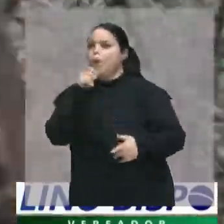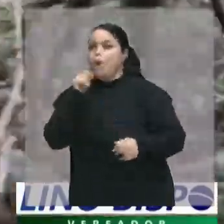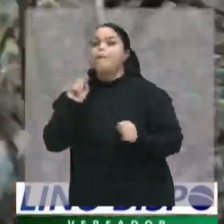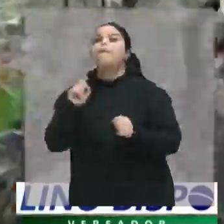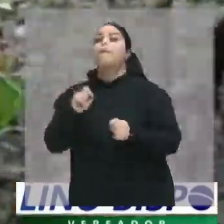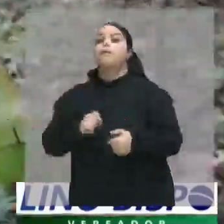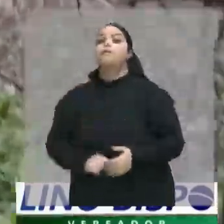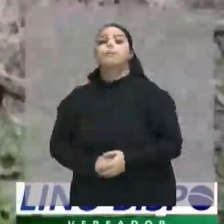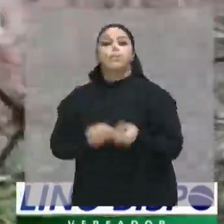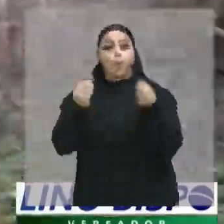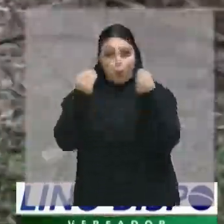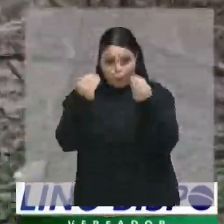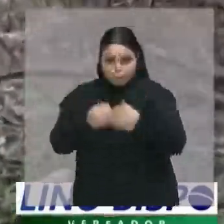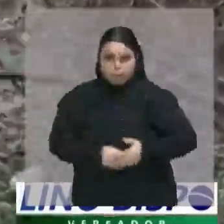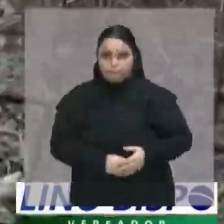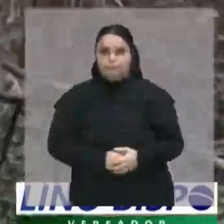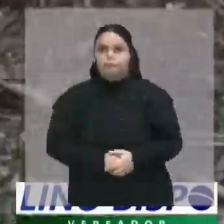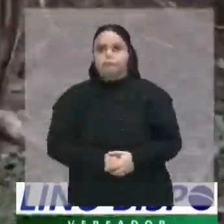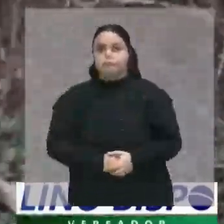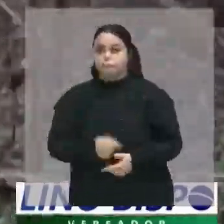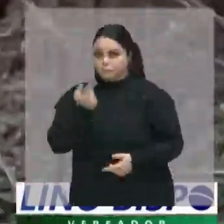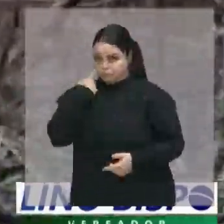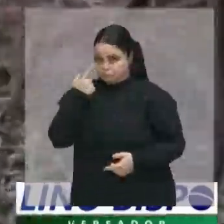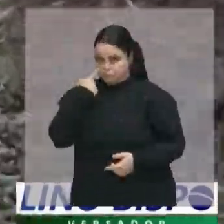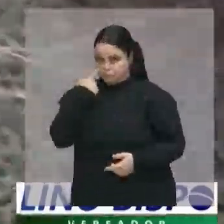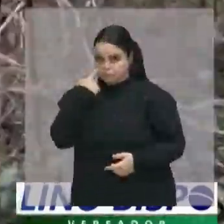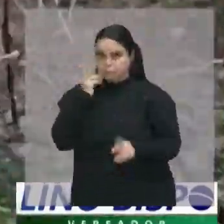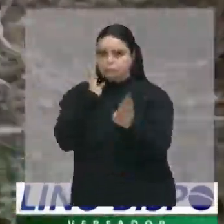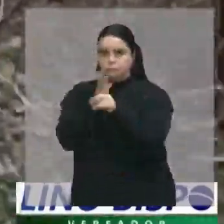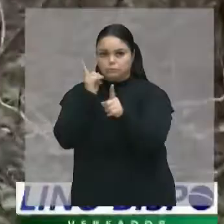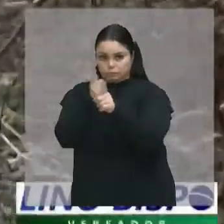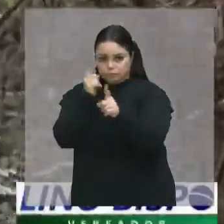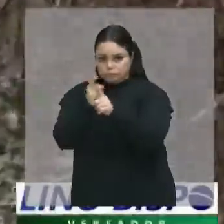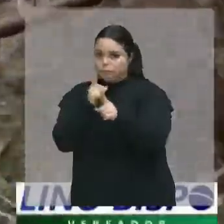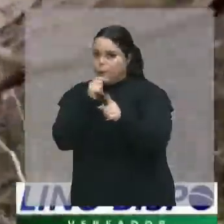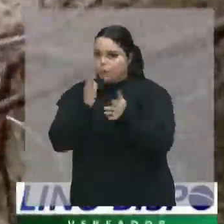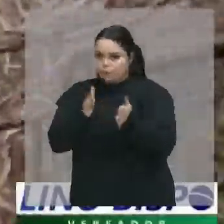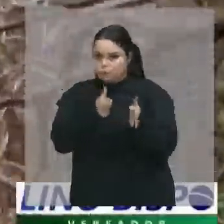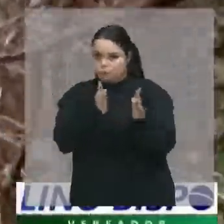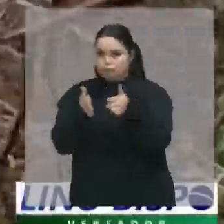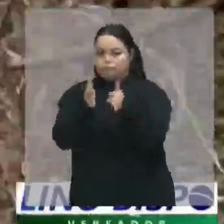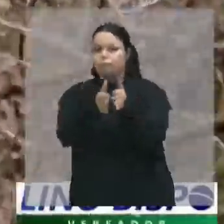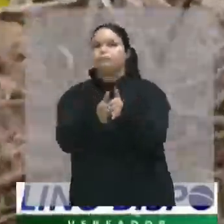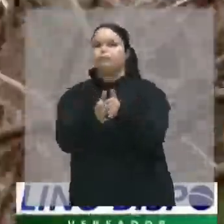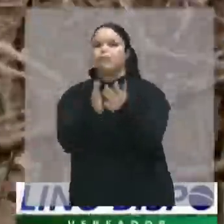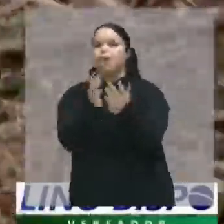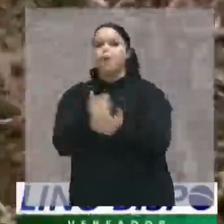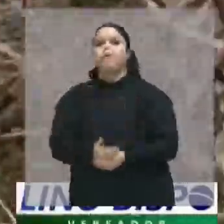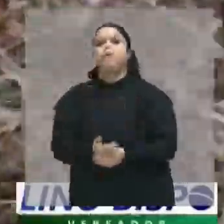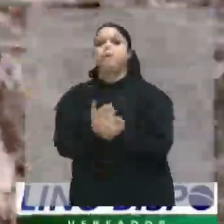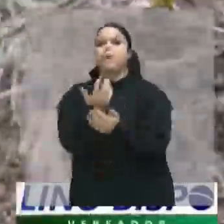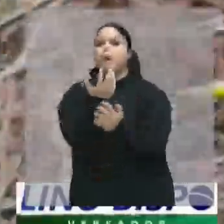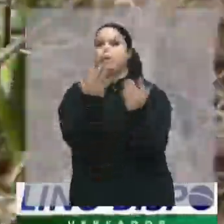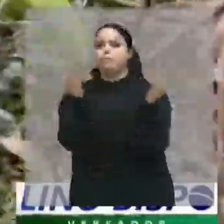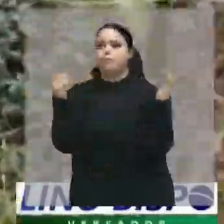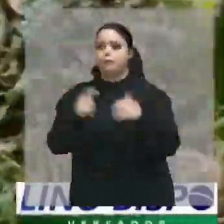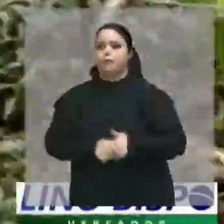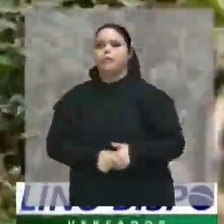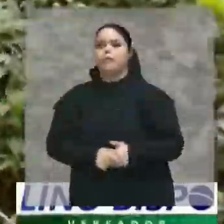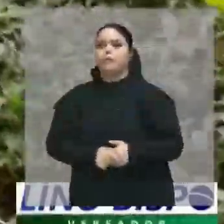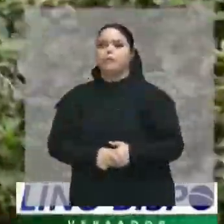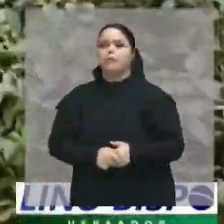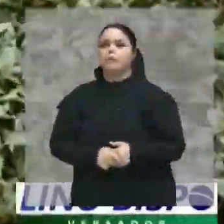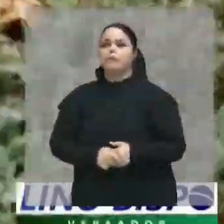vai dar? Aí, Gisele, já estou encontrando aqui o rio. Esta área que nós estamos aí é o